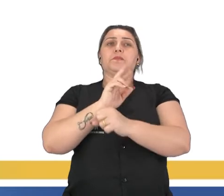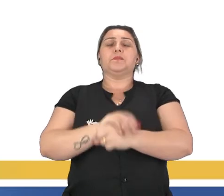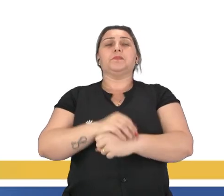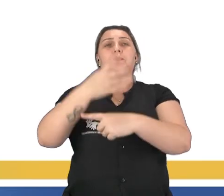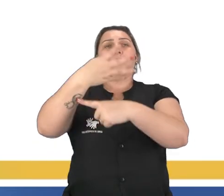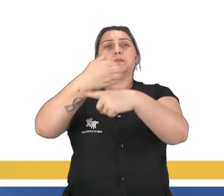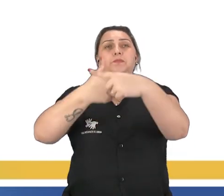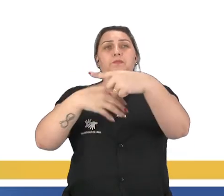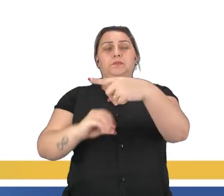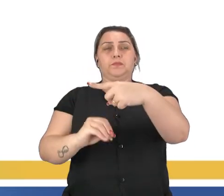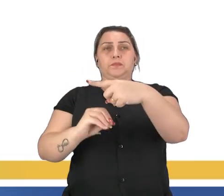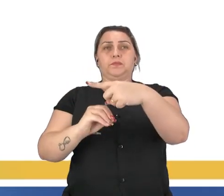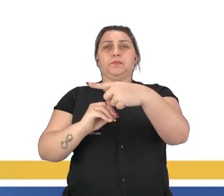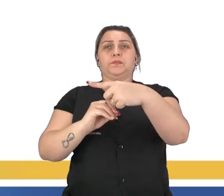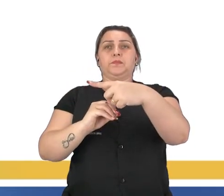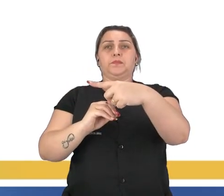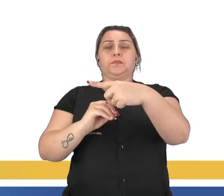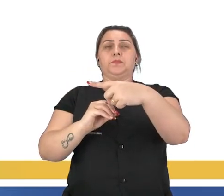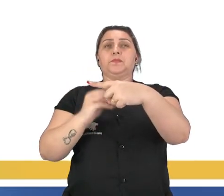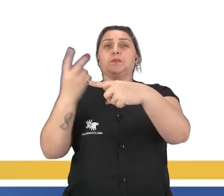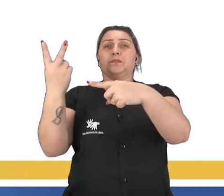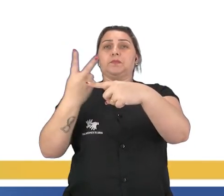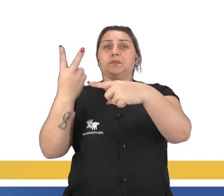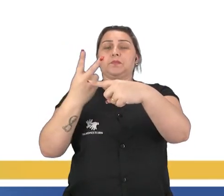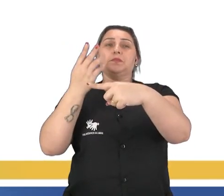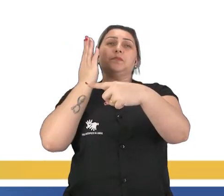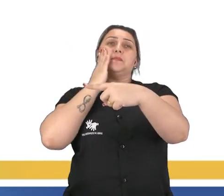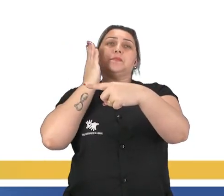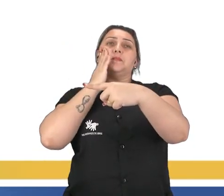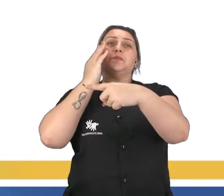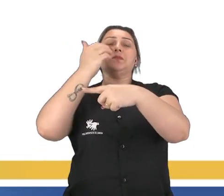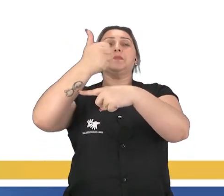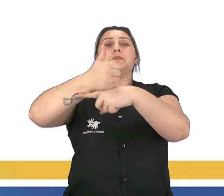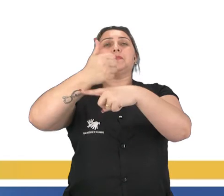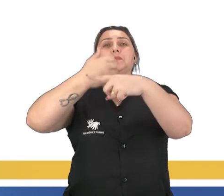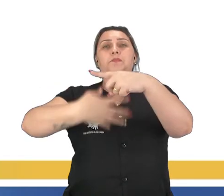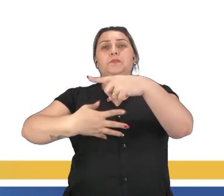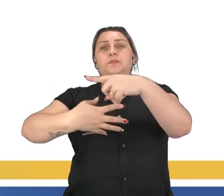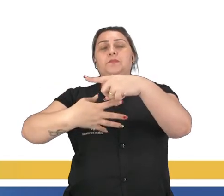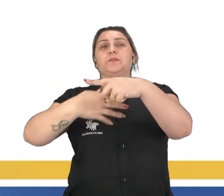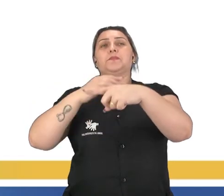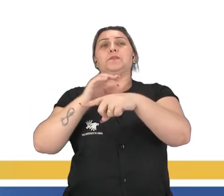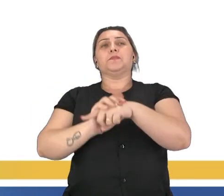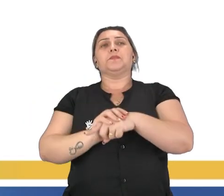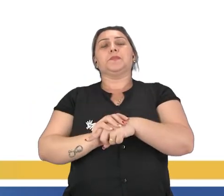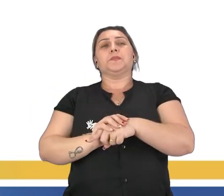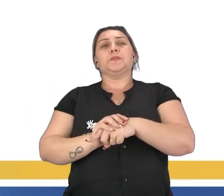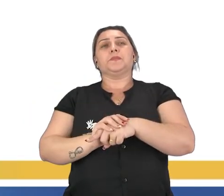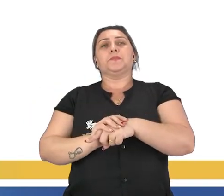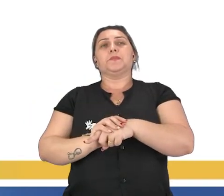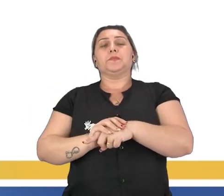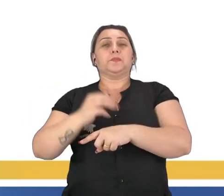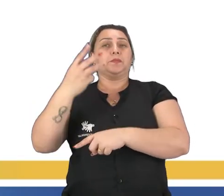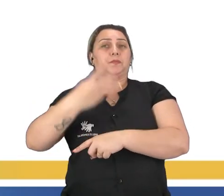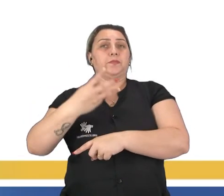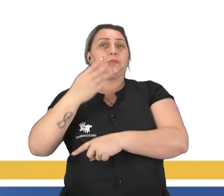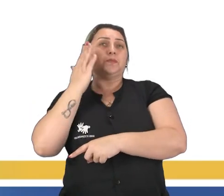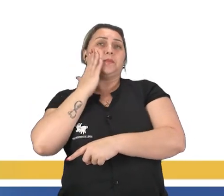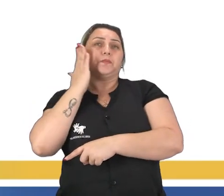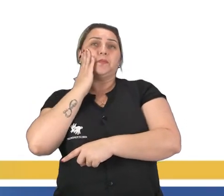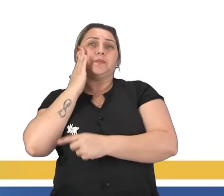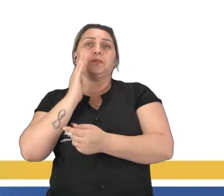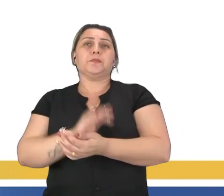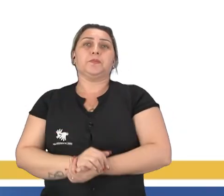seguir, que é 4/10, que foi o que ele percorreu nos 2 primeiros dias, mais 1/4, que foi o que ele percorreu no terceiro dia.